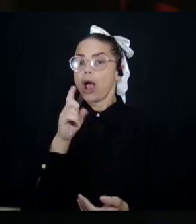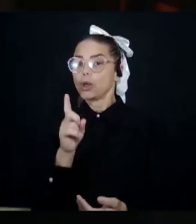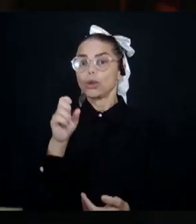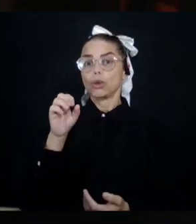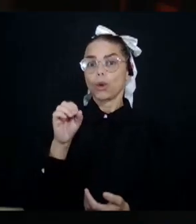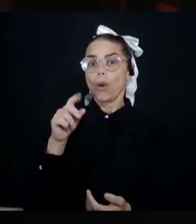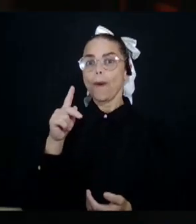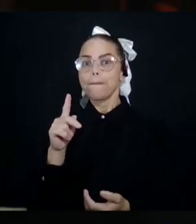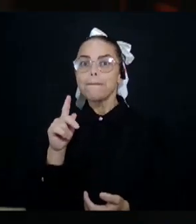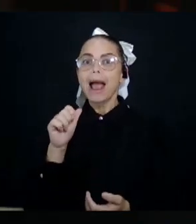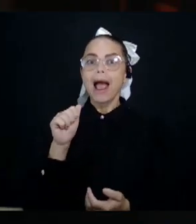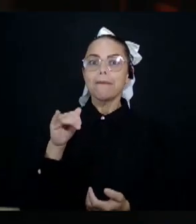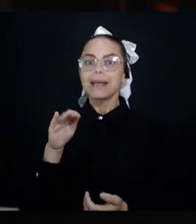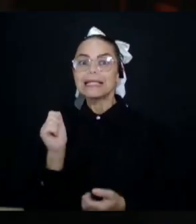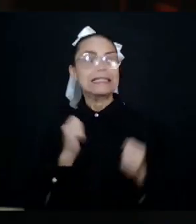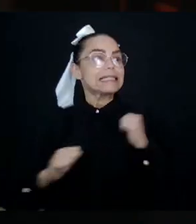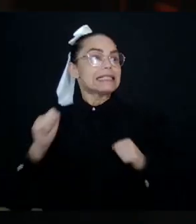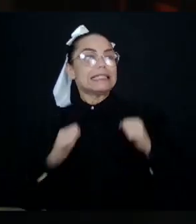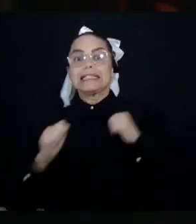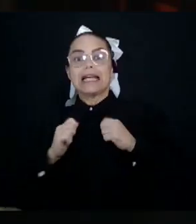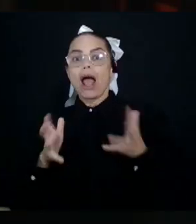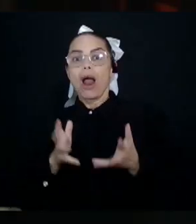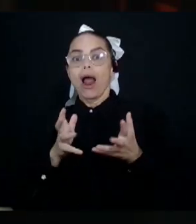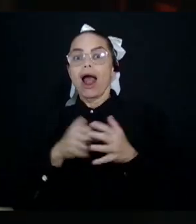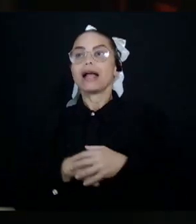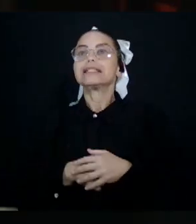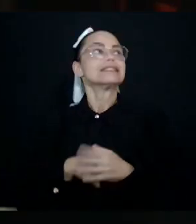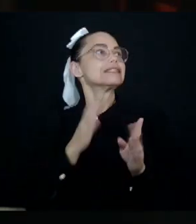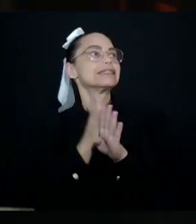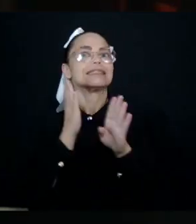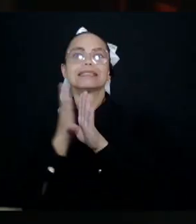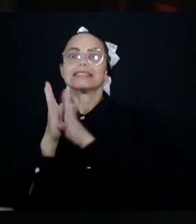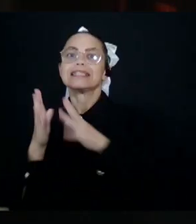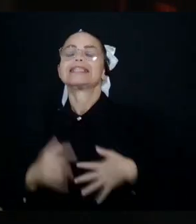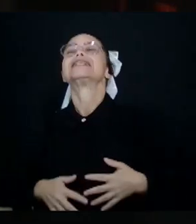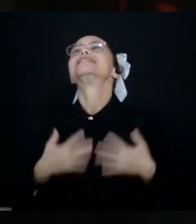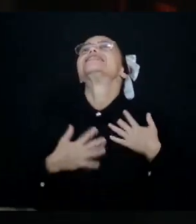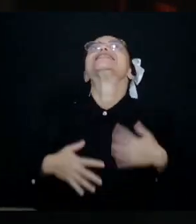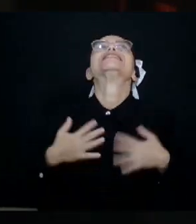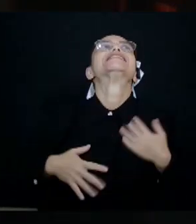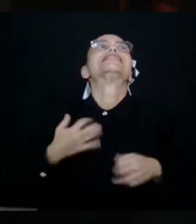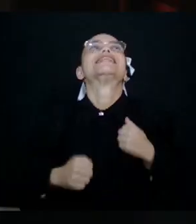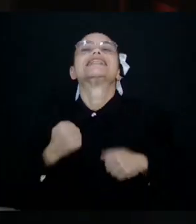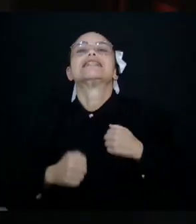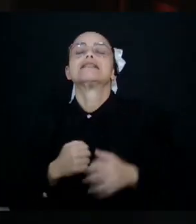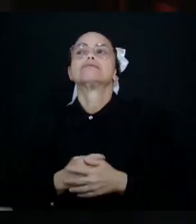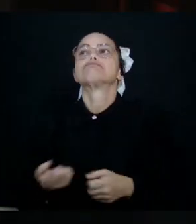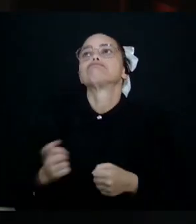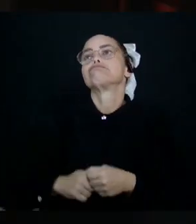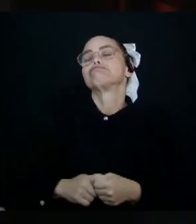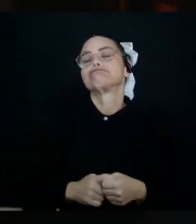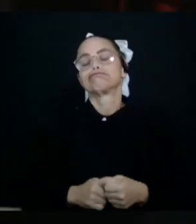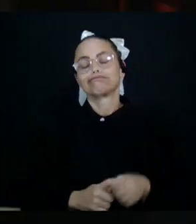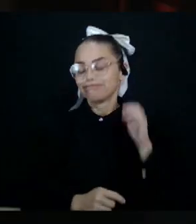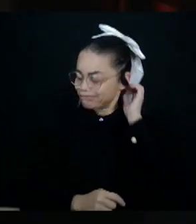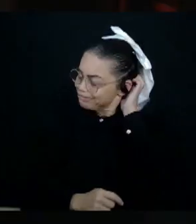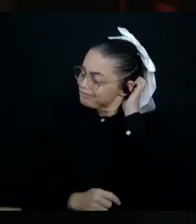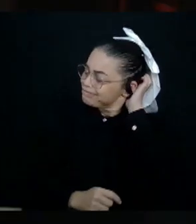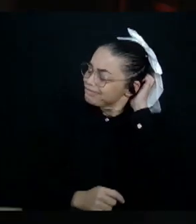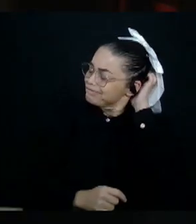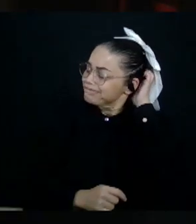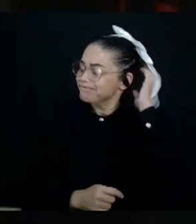novidade, tem estímulos, tem descobertas, é bom demais. E aí quando a gente volta, o contraste contraste é brusco, né? Vem boleto,